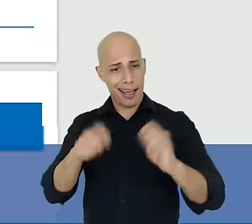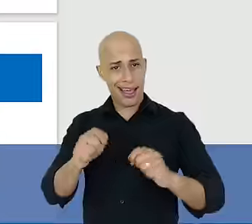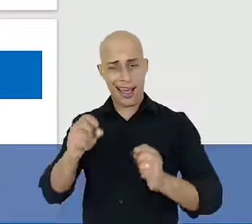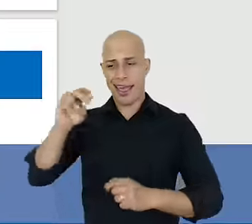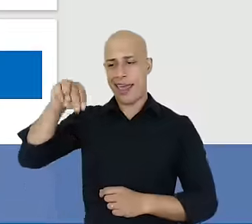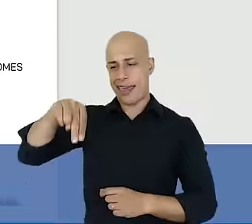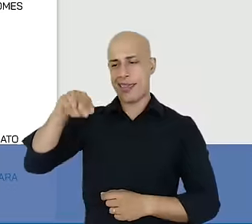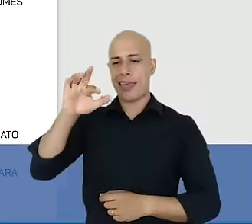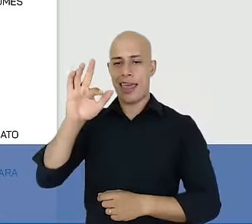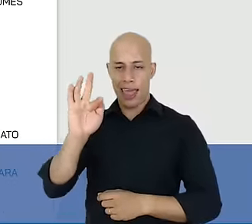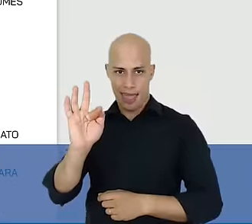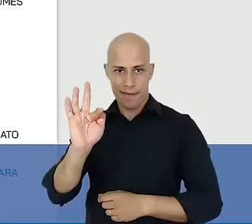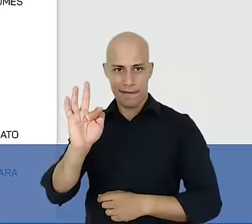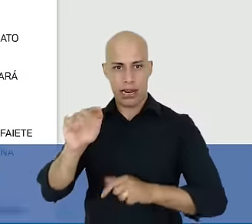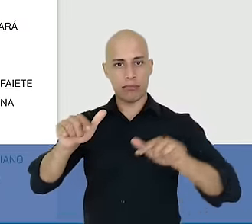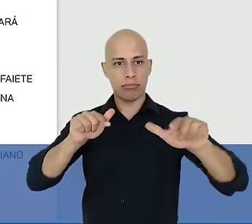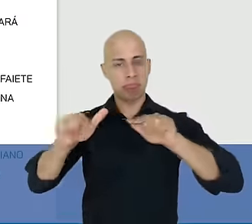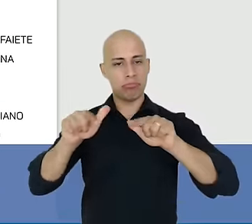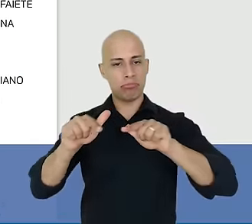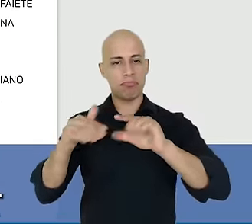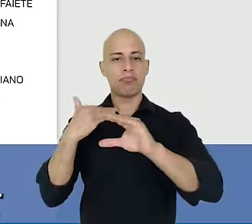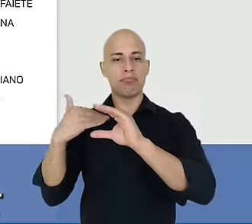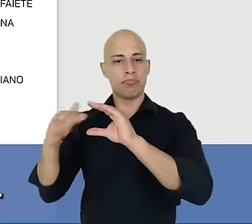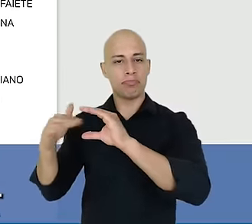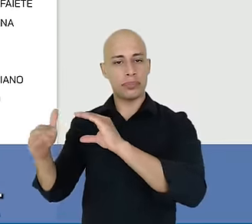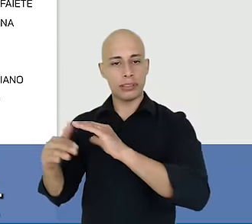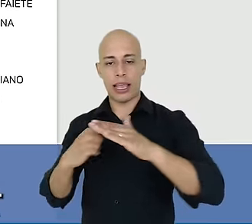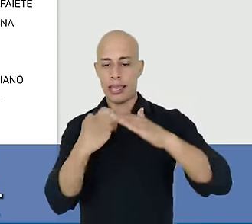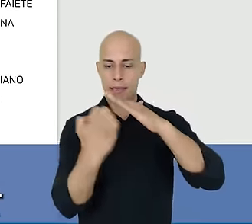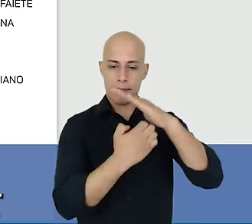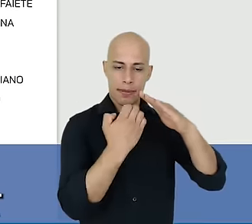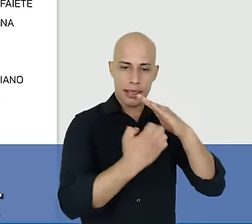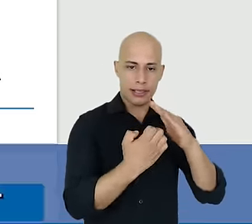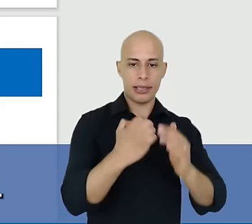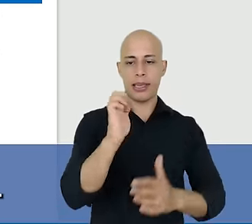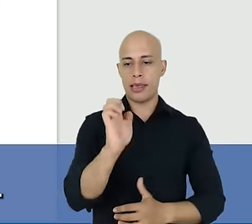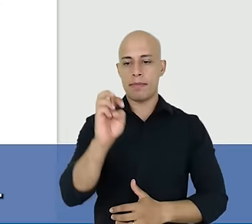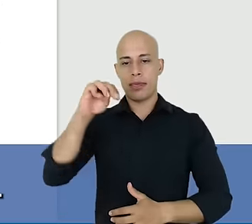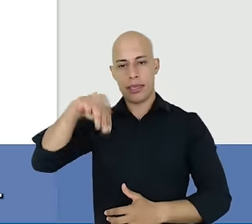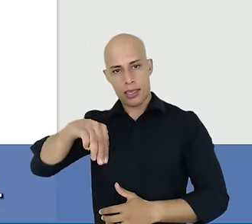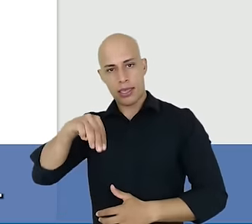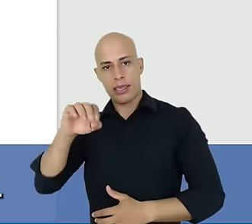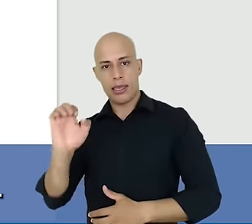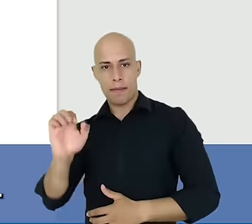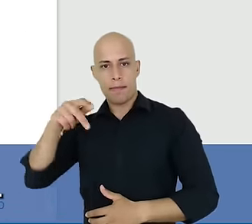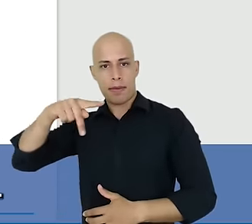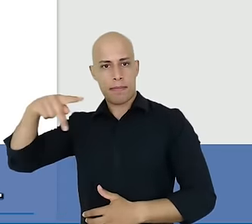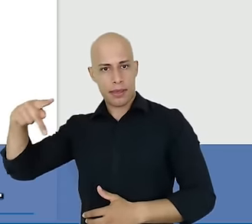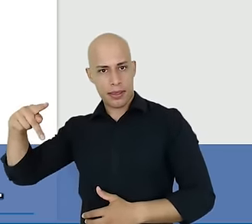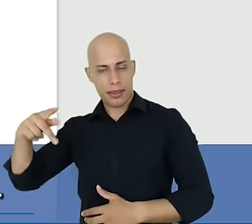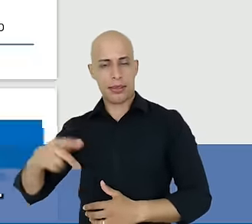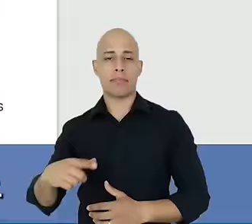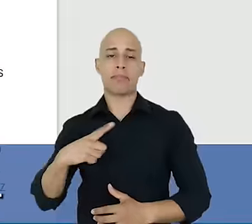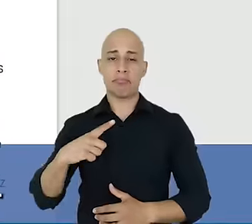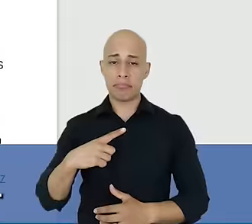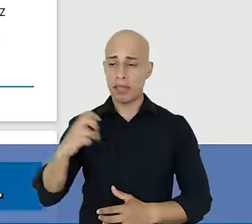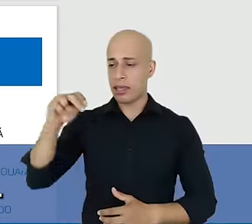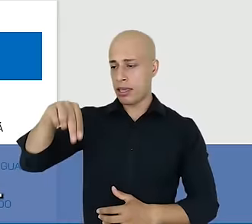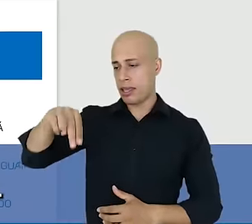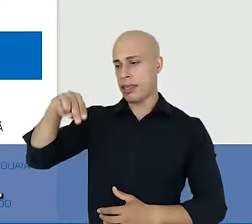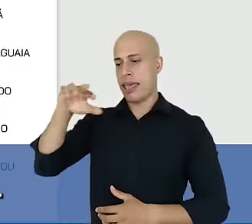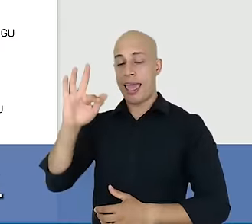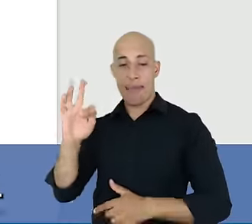e a entrega com esse sistema aqui PR as empresas me e epp a emissão de nota fiscal de